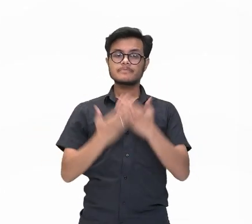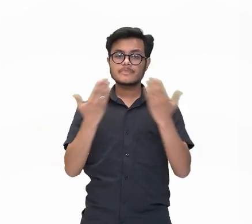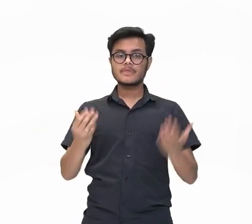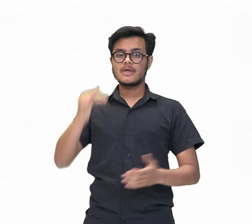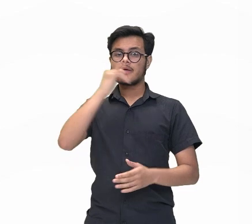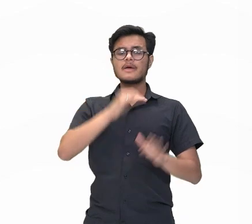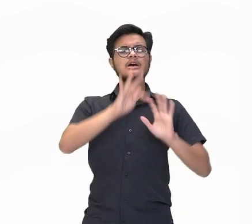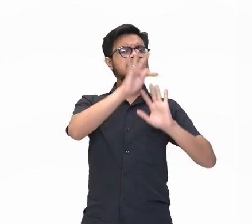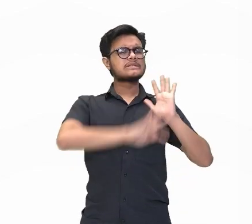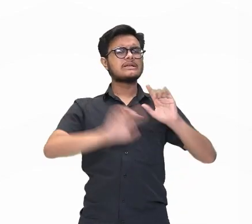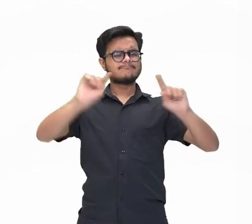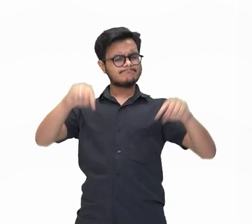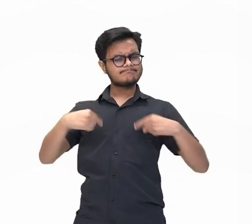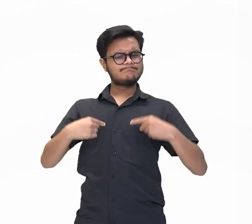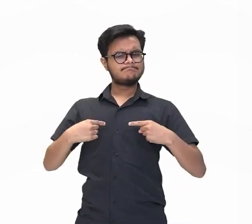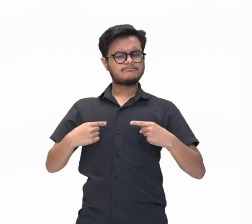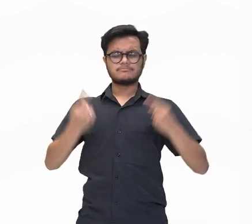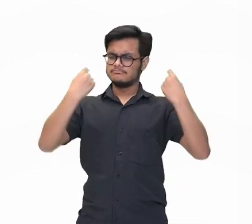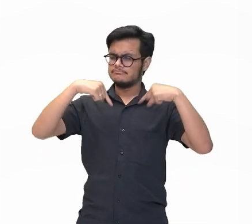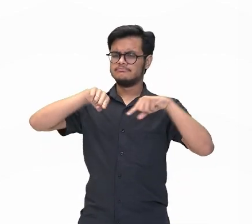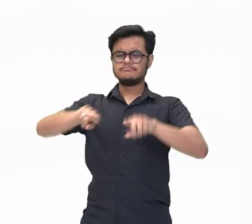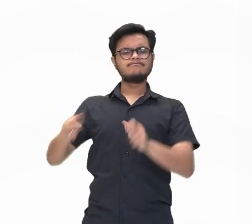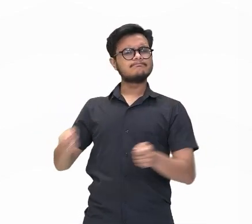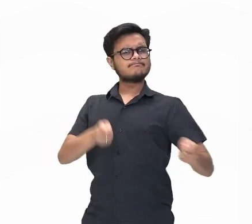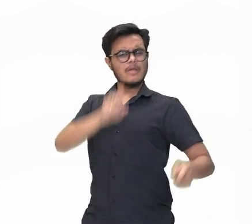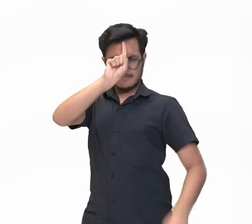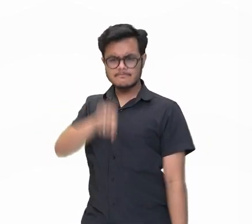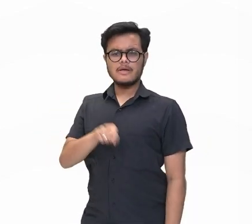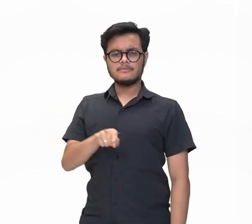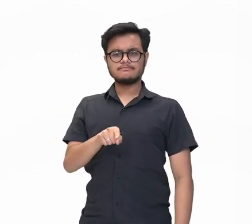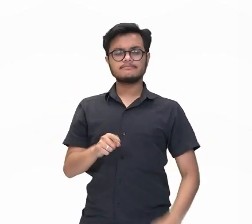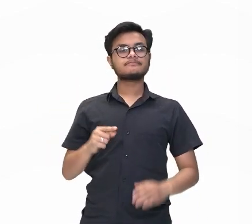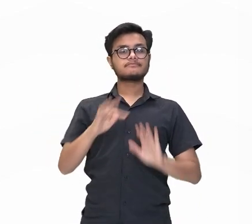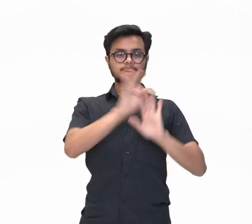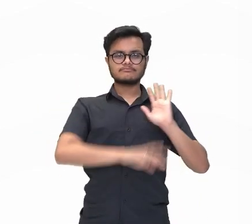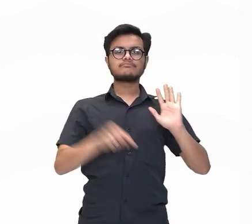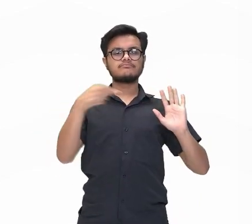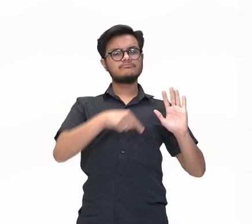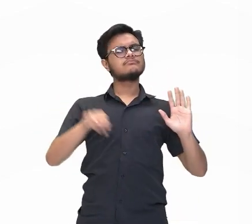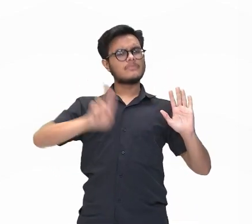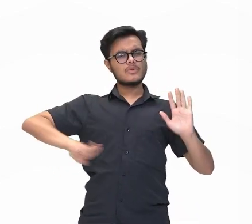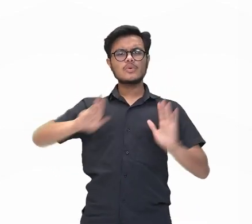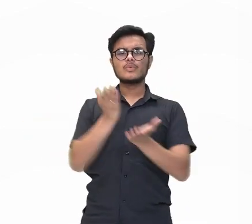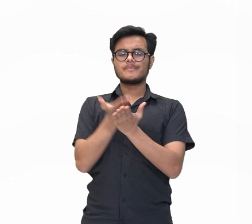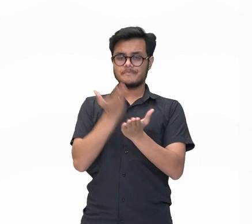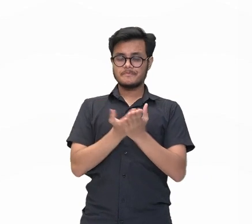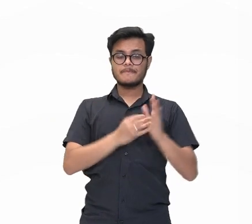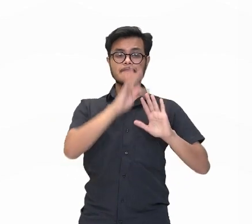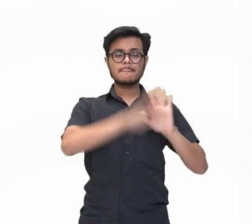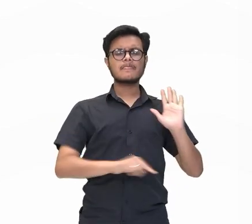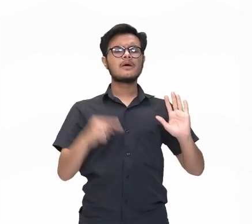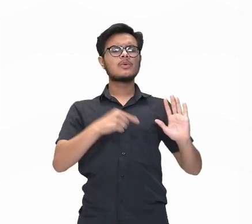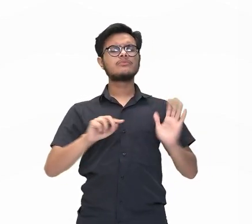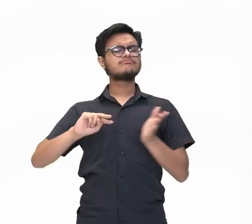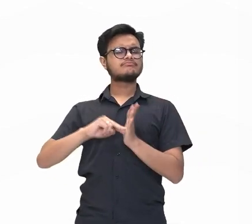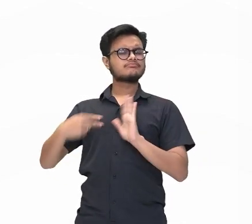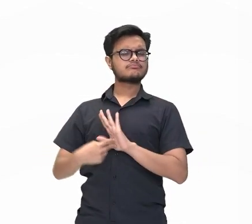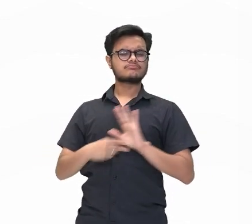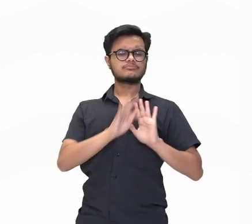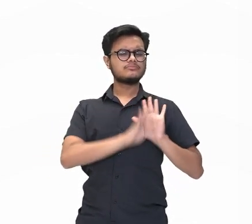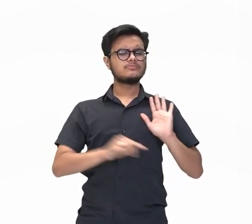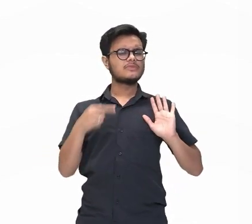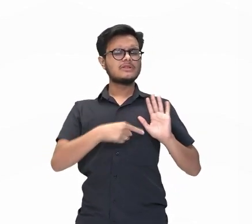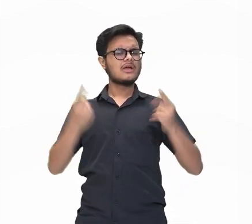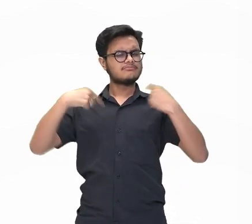Textos reivindicatórios foram aí um dos textos que nós trabalhamos nas nossas aulas, né? O que seriam, então, aí